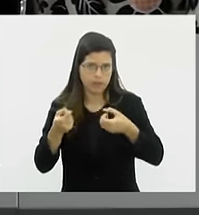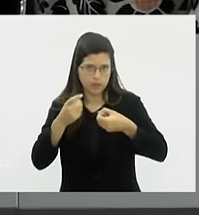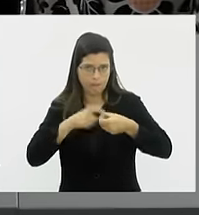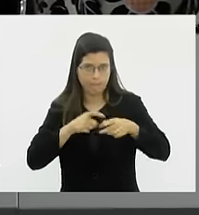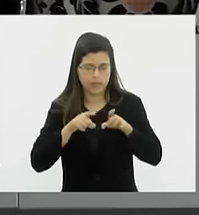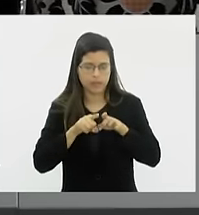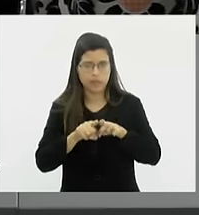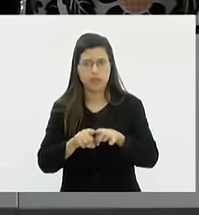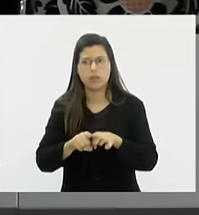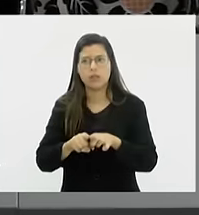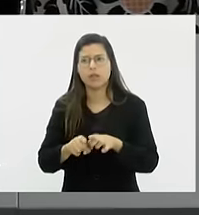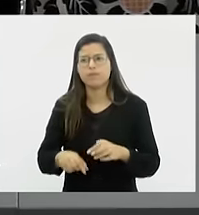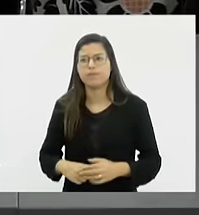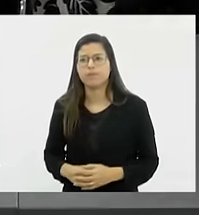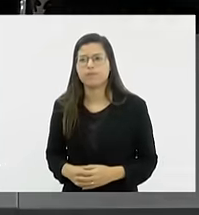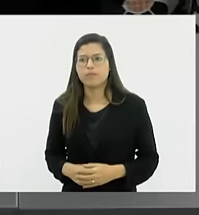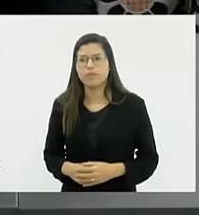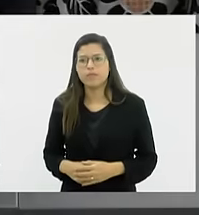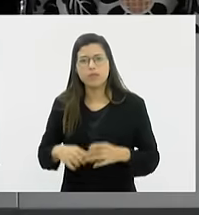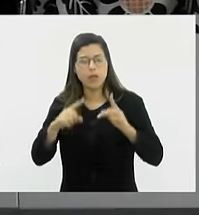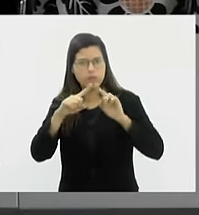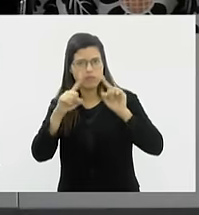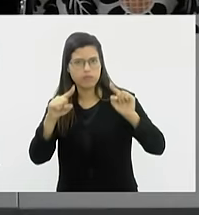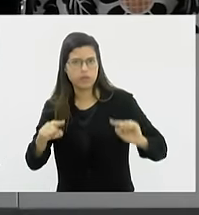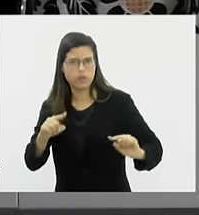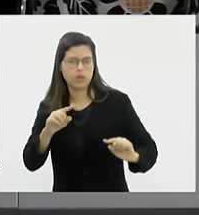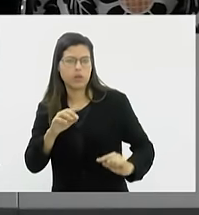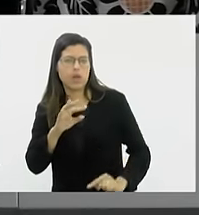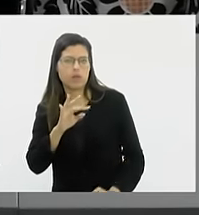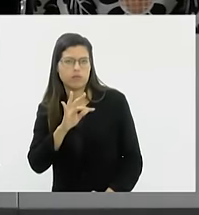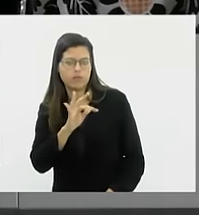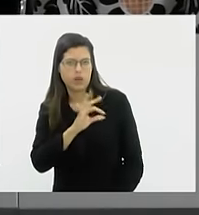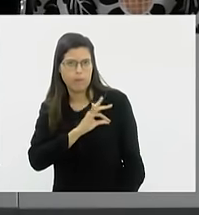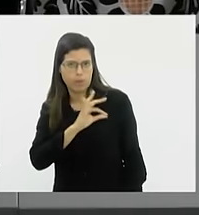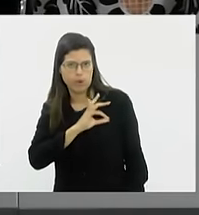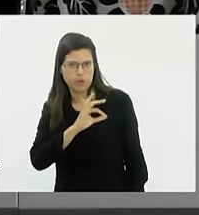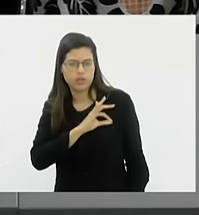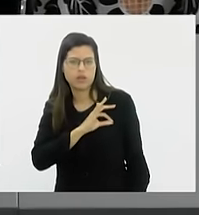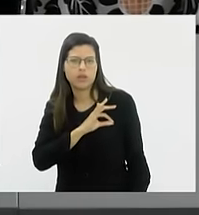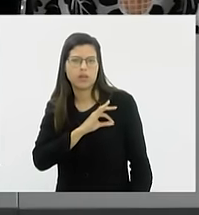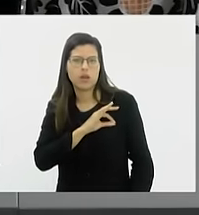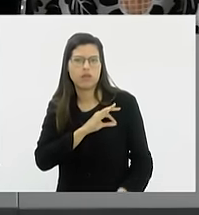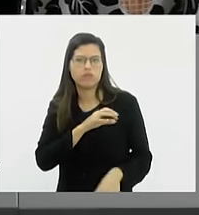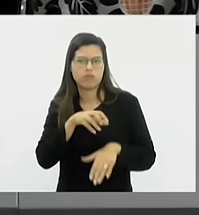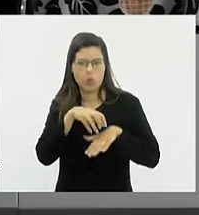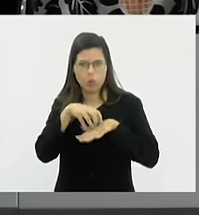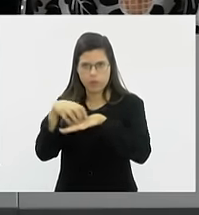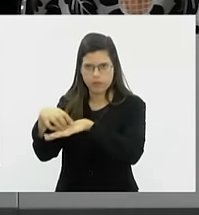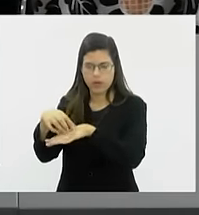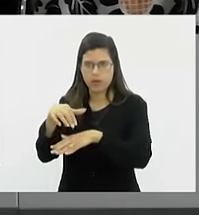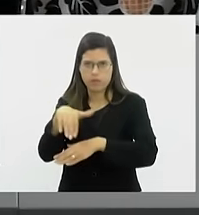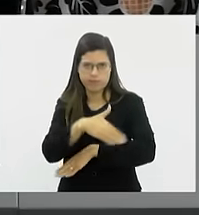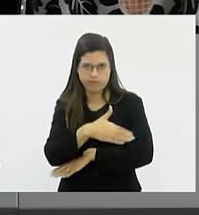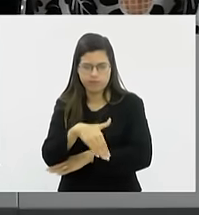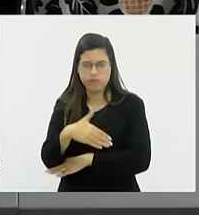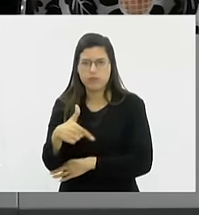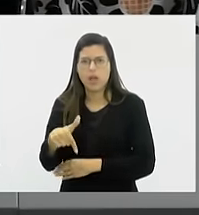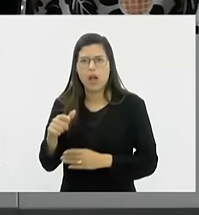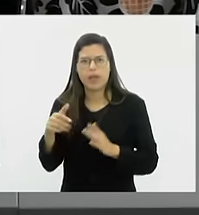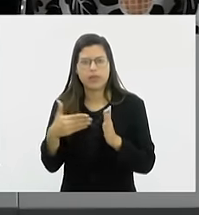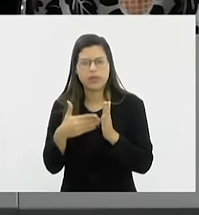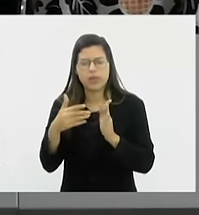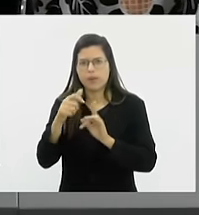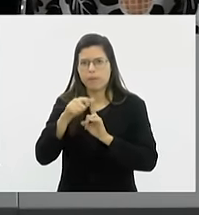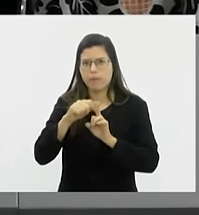Como servidor da Polícia Rodoviária, nós temos esse contrato na Polícia Rodoviária. Até o mês de